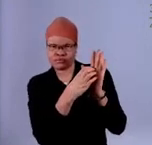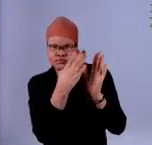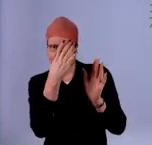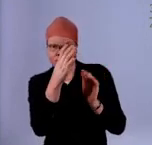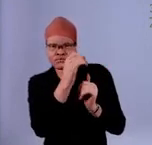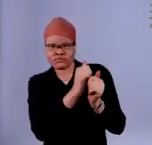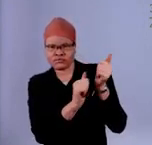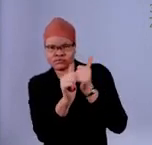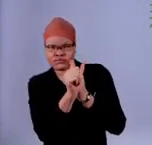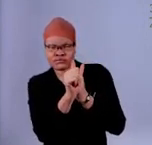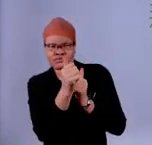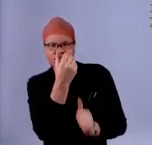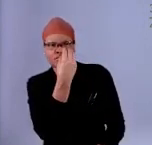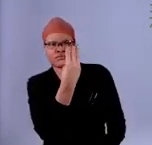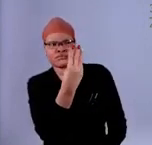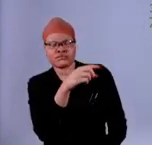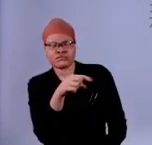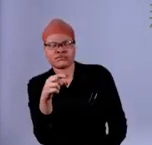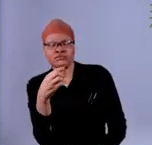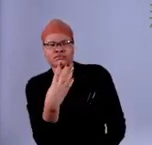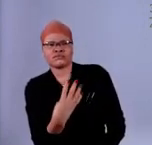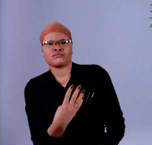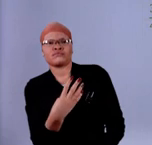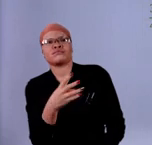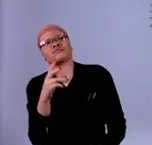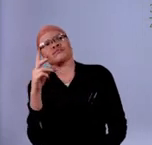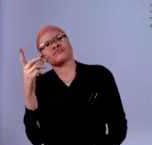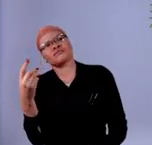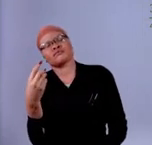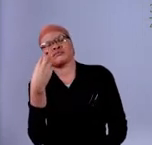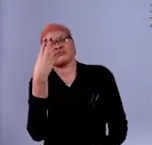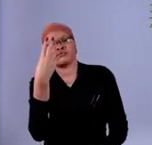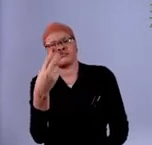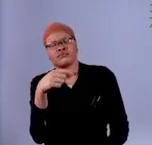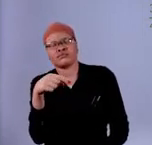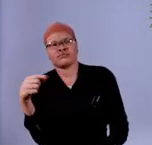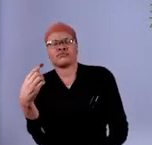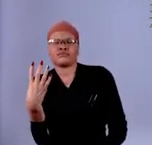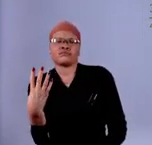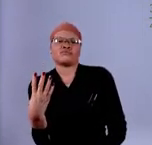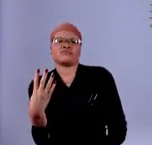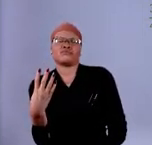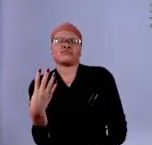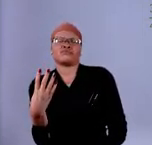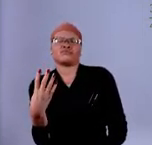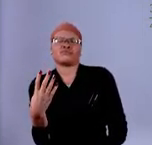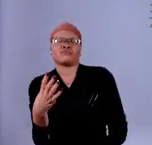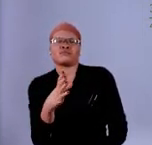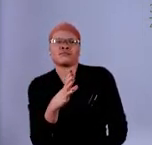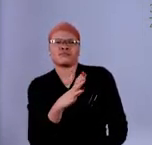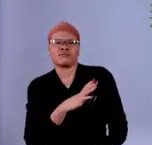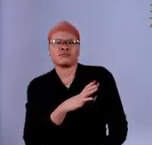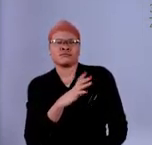aqui representa três quartos aqui dois quartos tão queremos ver qual é a maior